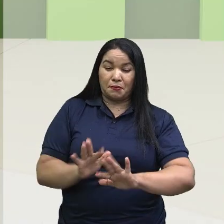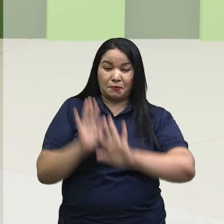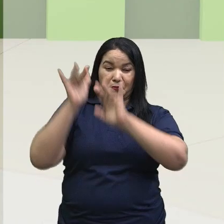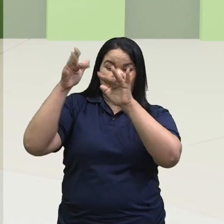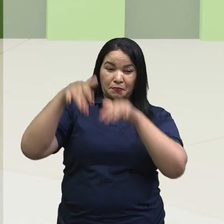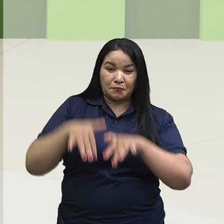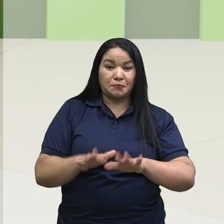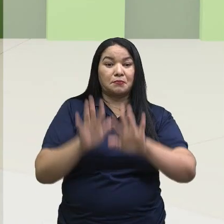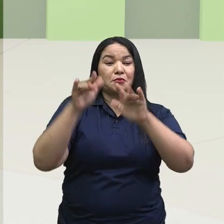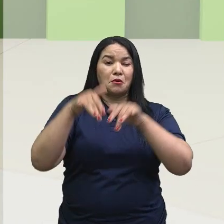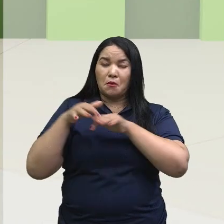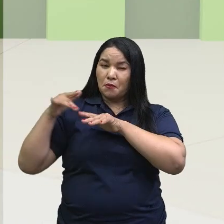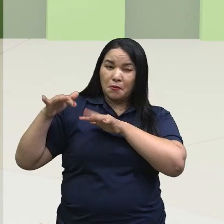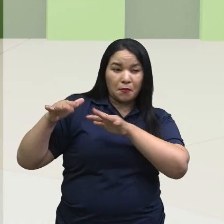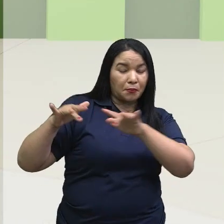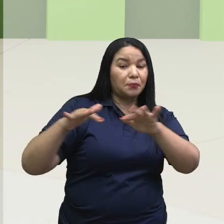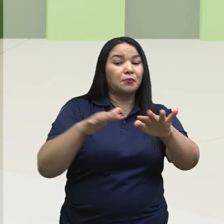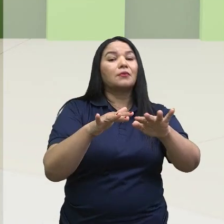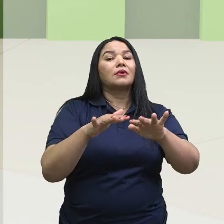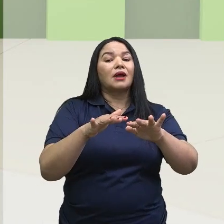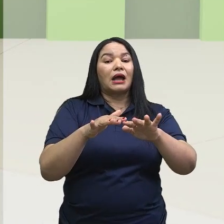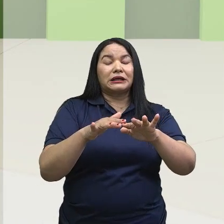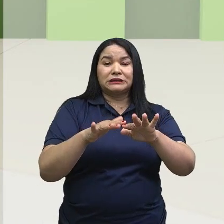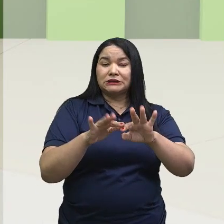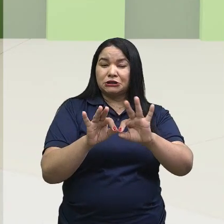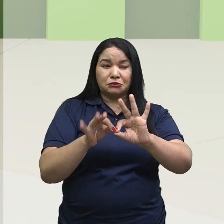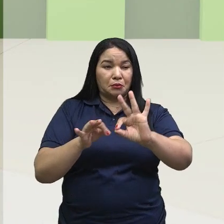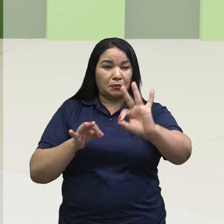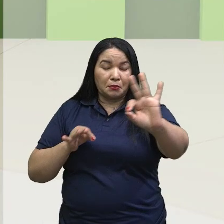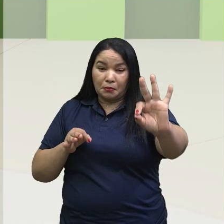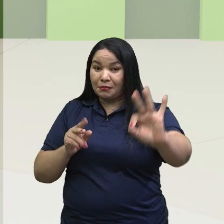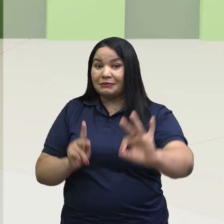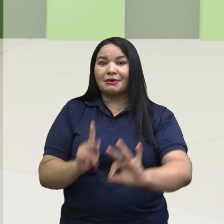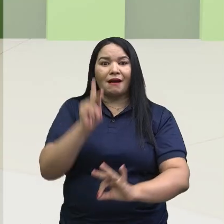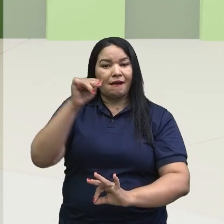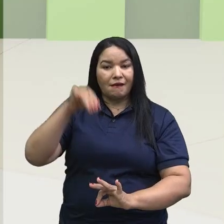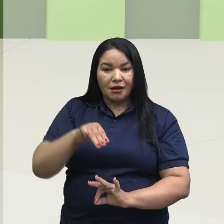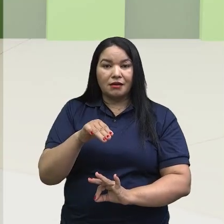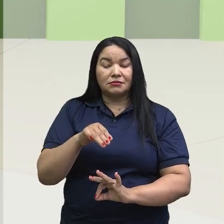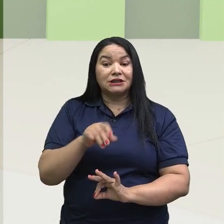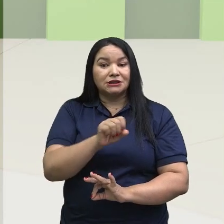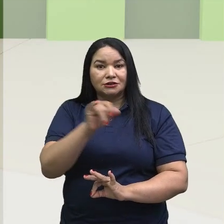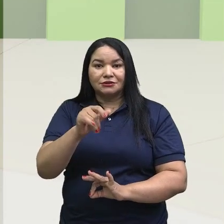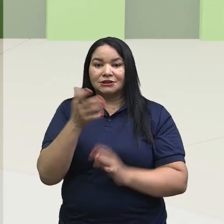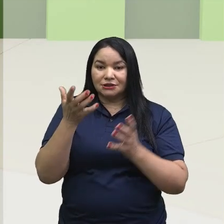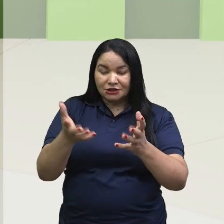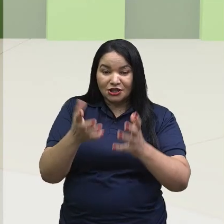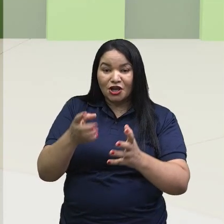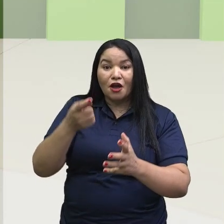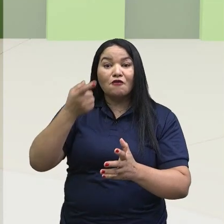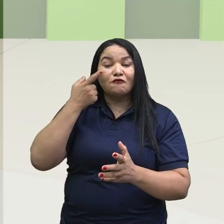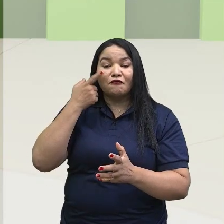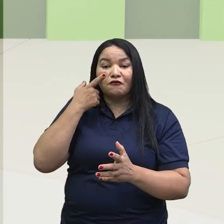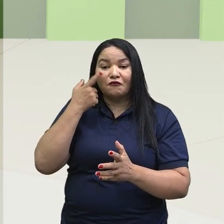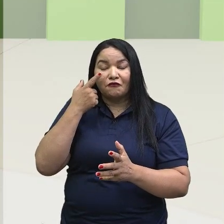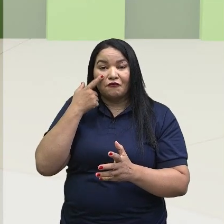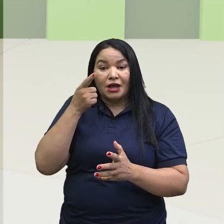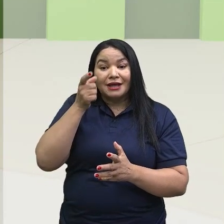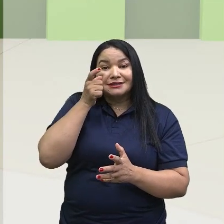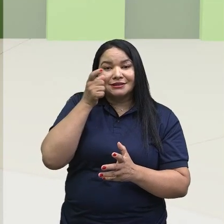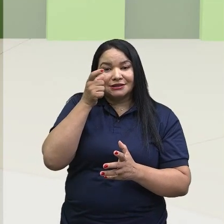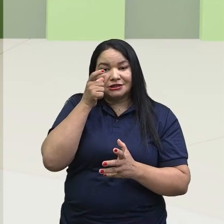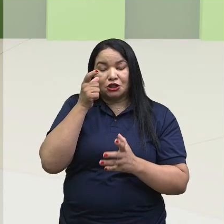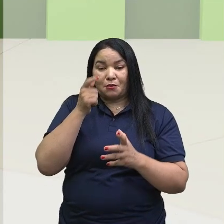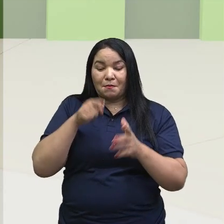avançaram quilômetros. Inclusive, se você quiser ver imagens além dessas aqui que você está vendo, tá? Dê uma